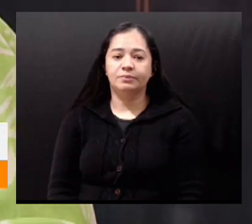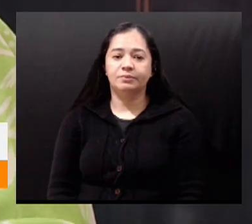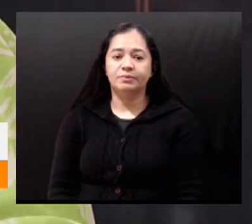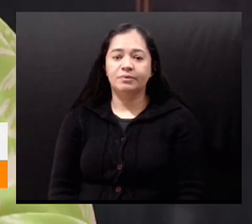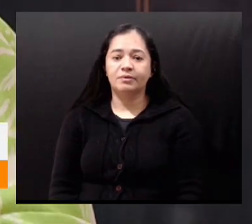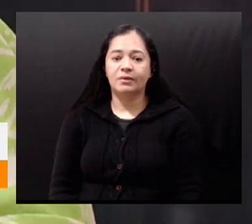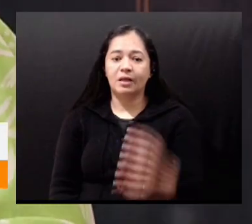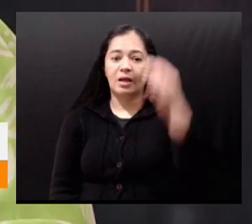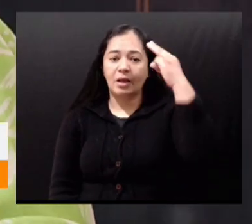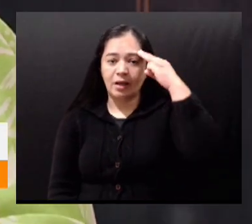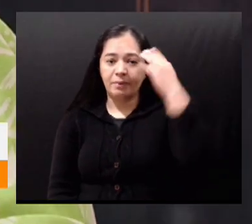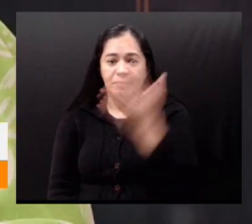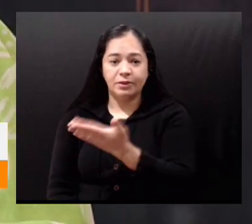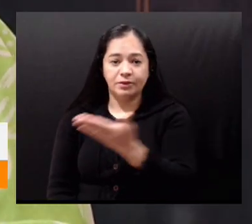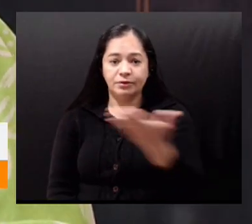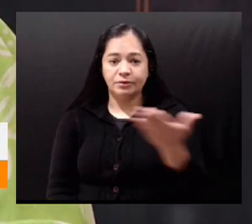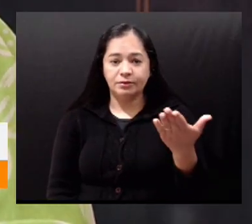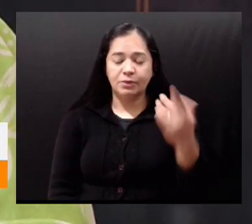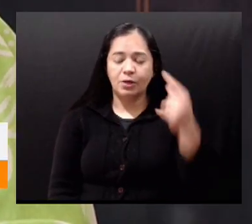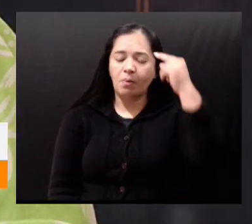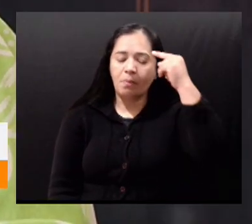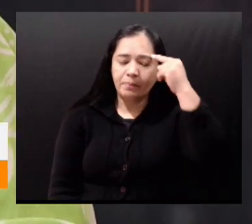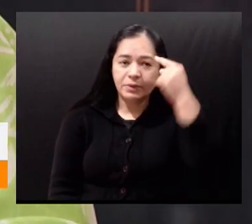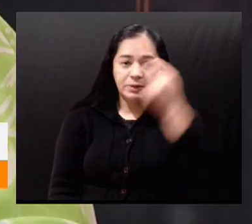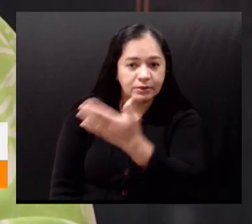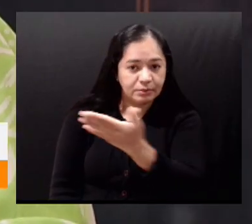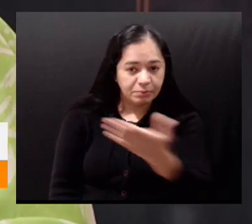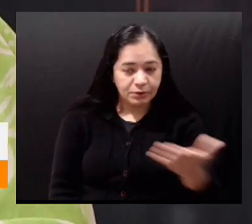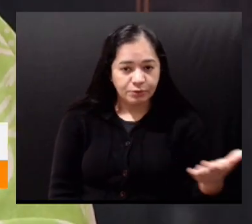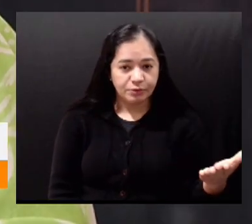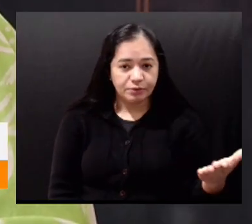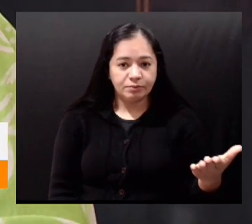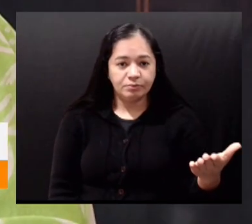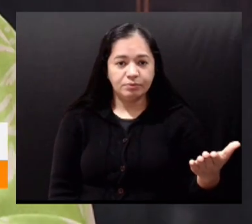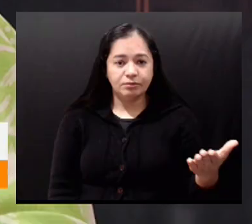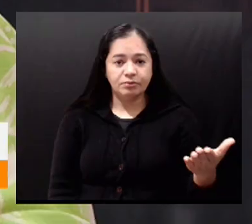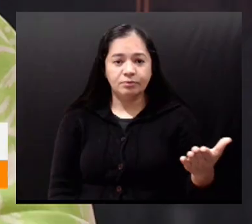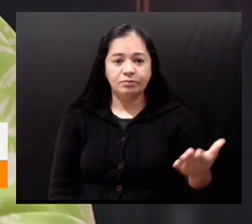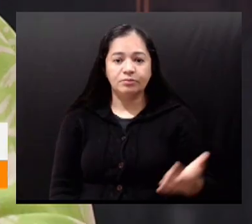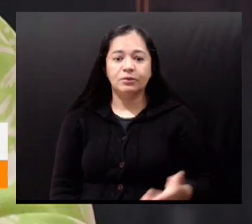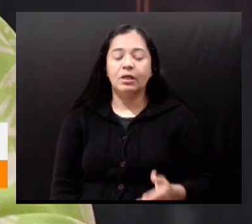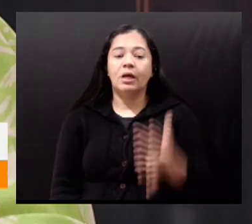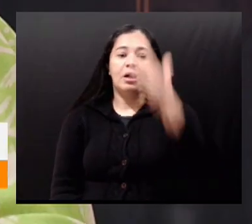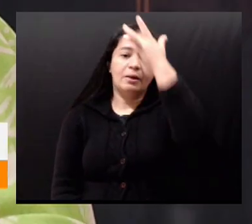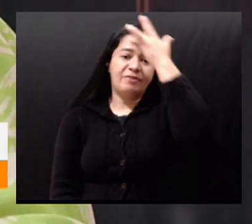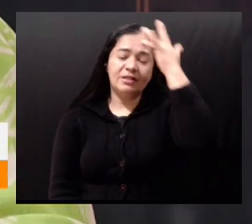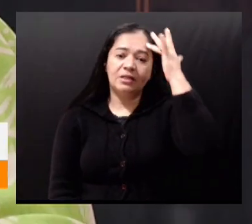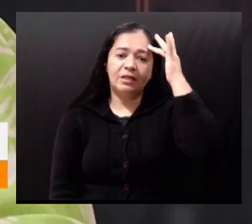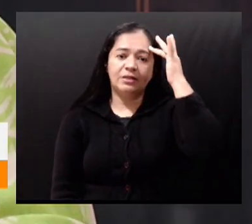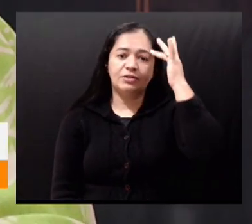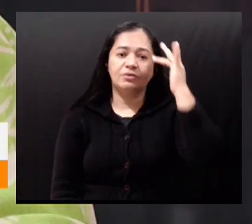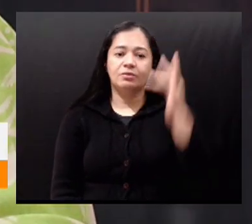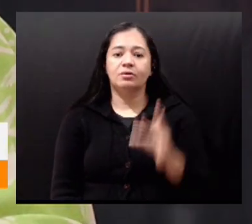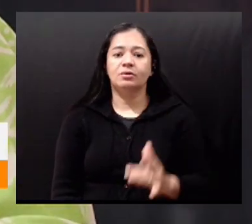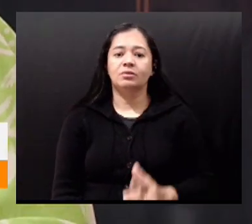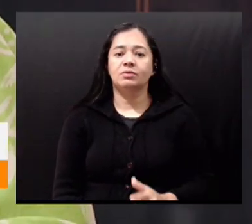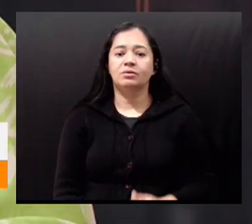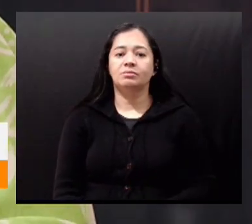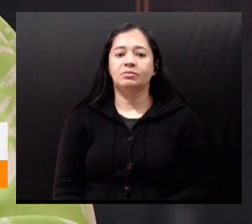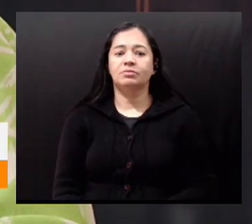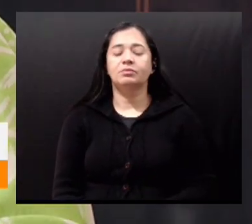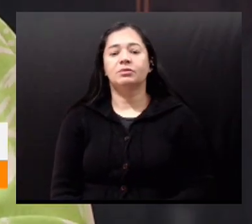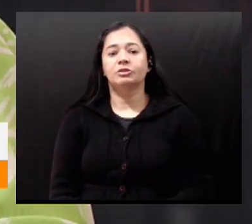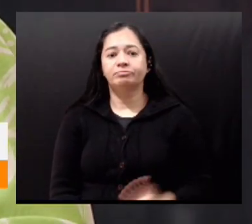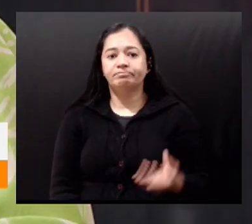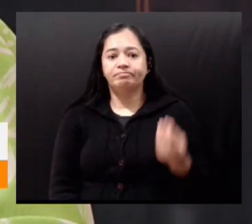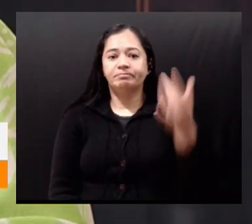vocês, ao pensamento de vocês, né. Então a pessoa busca muitas vezes algo que também